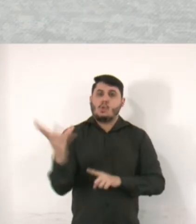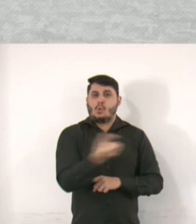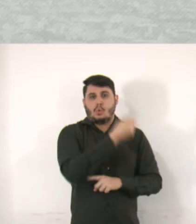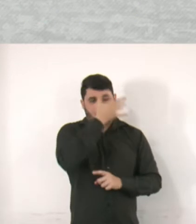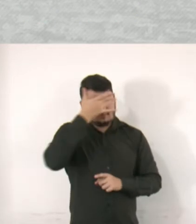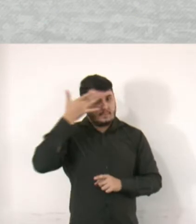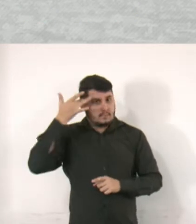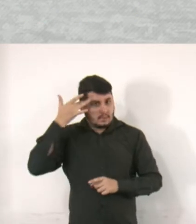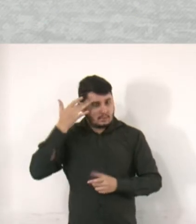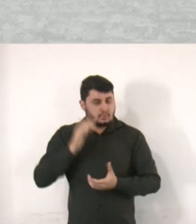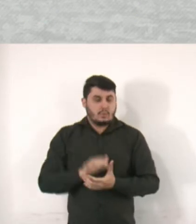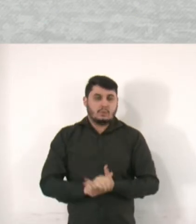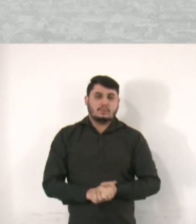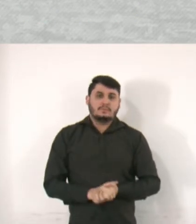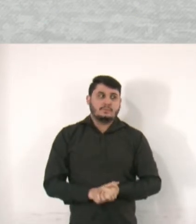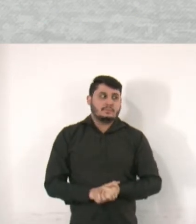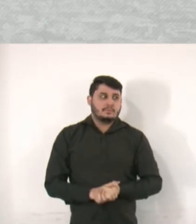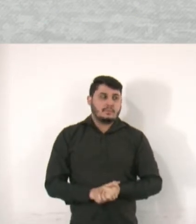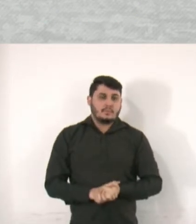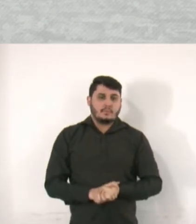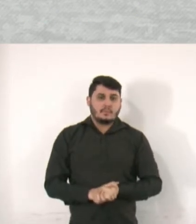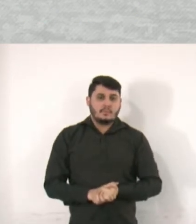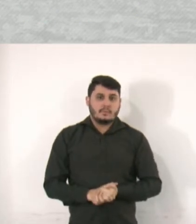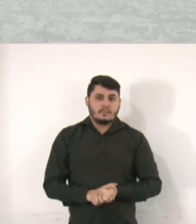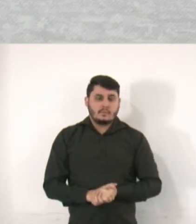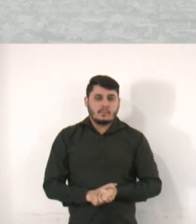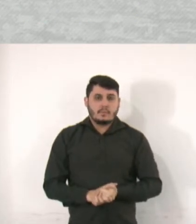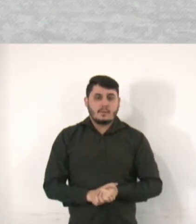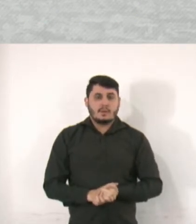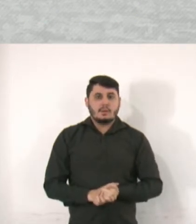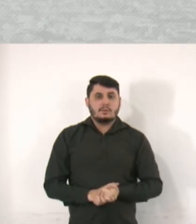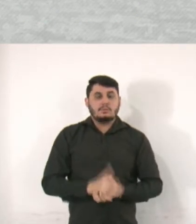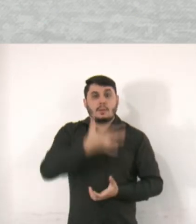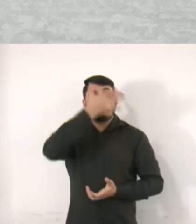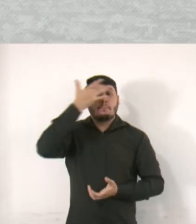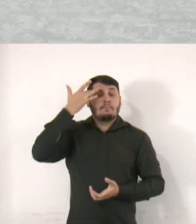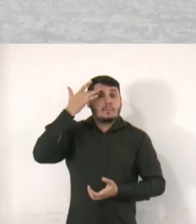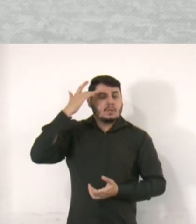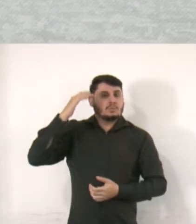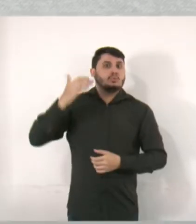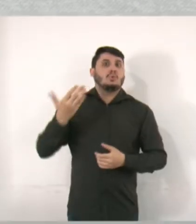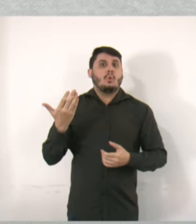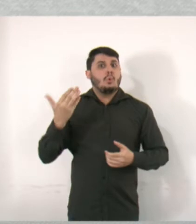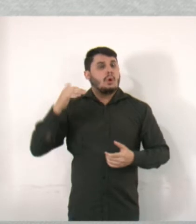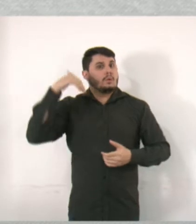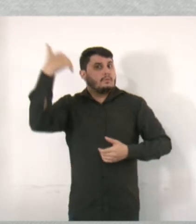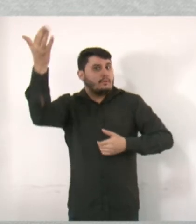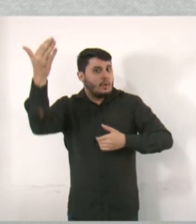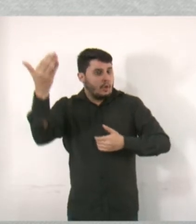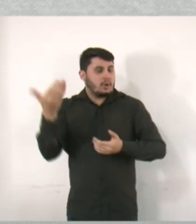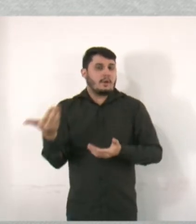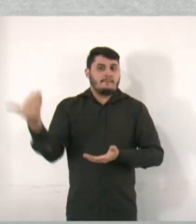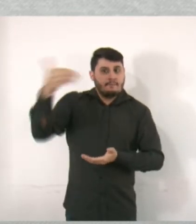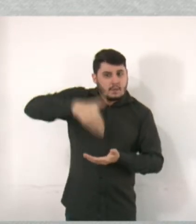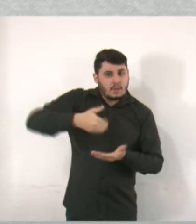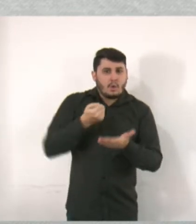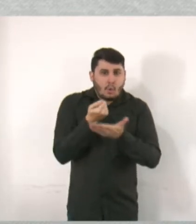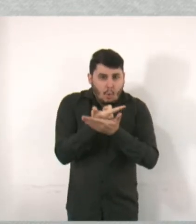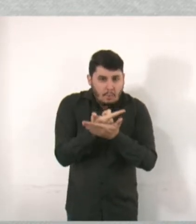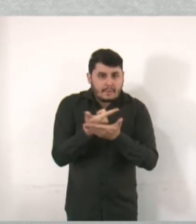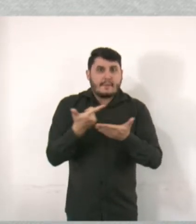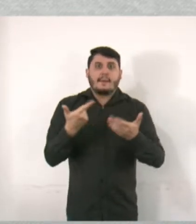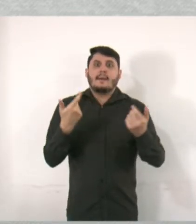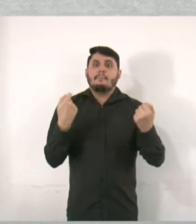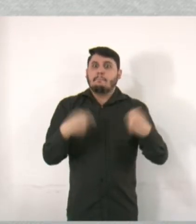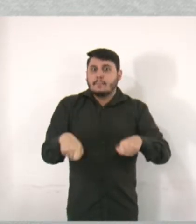O próximo slide. E para os clientes e consumidores será exigido o uso obrigatório de máscaras de